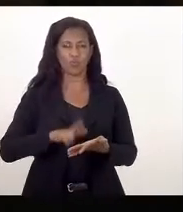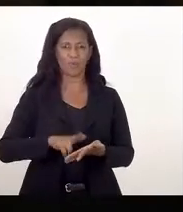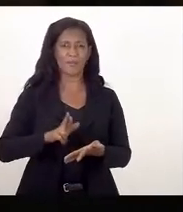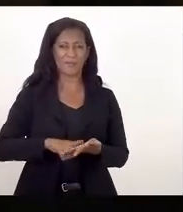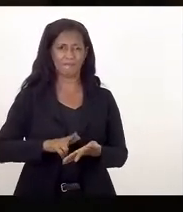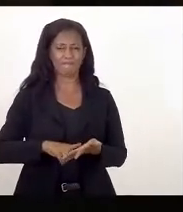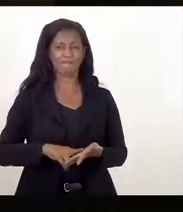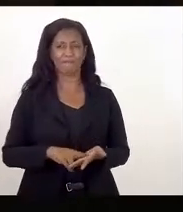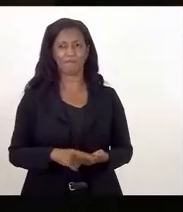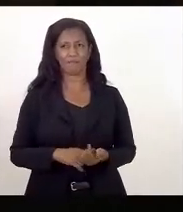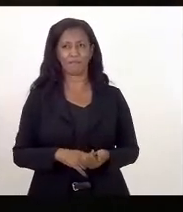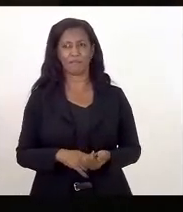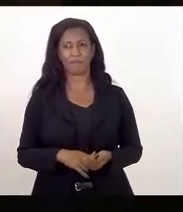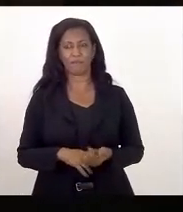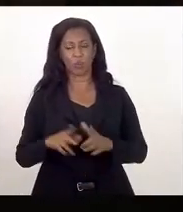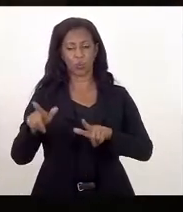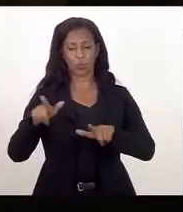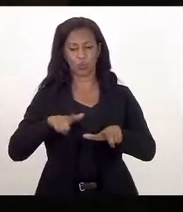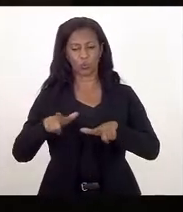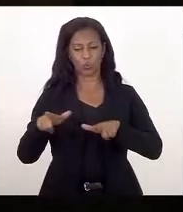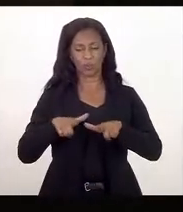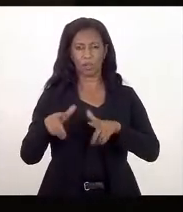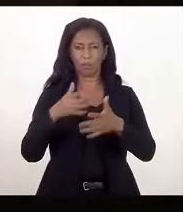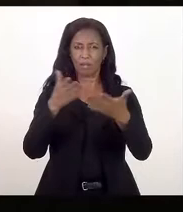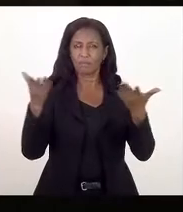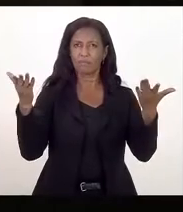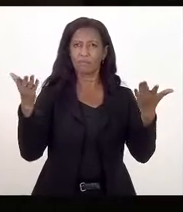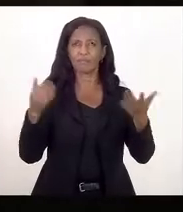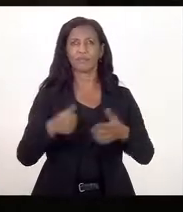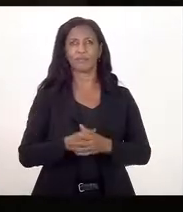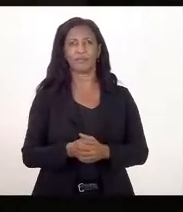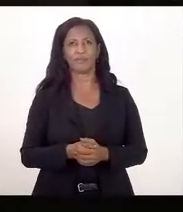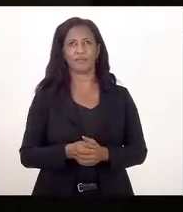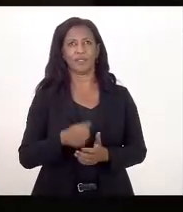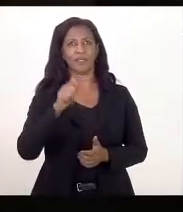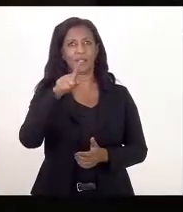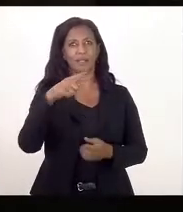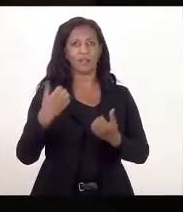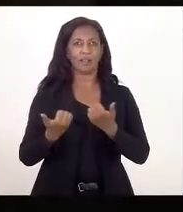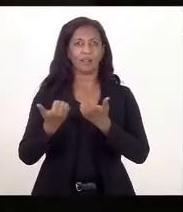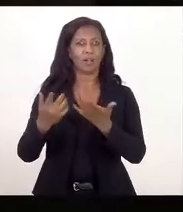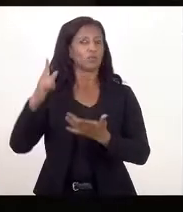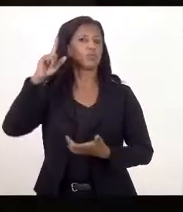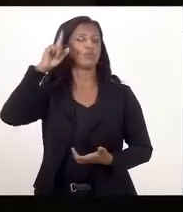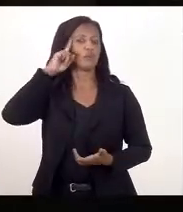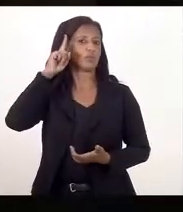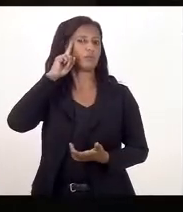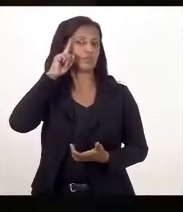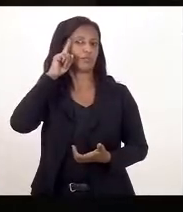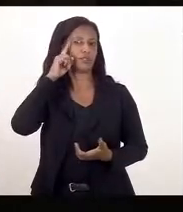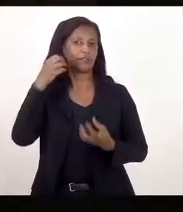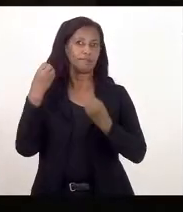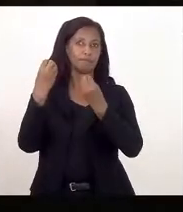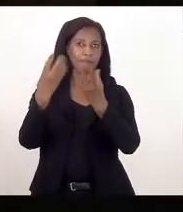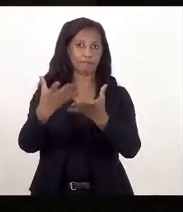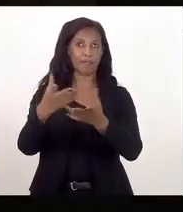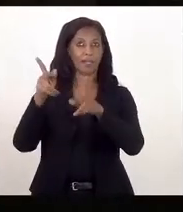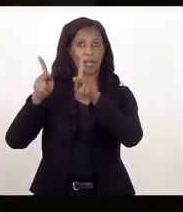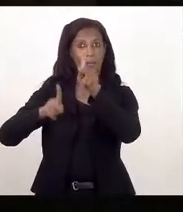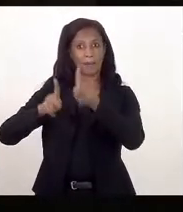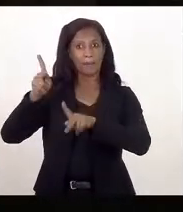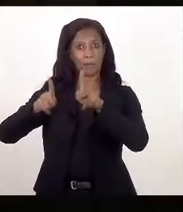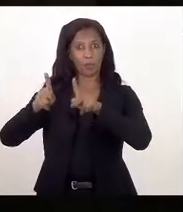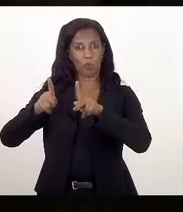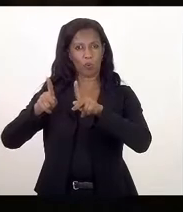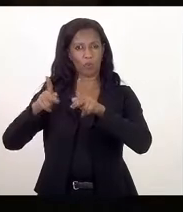do trabalho de vocês que é prestado diariamente à população